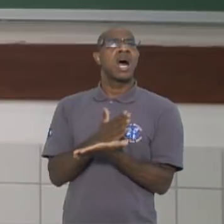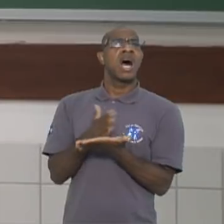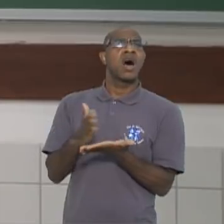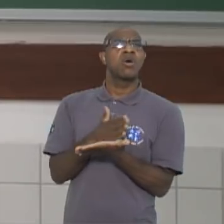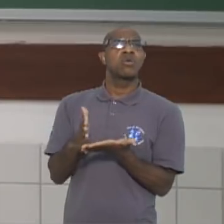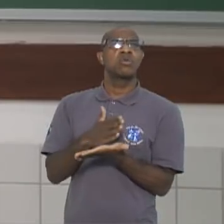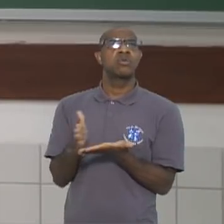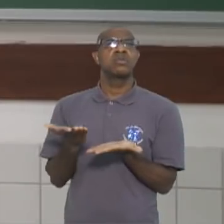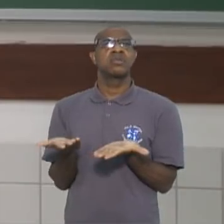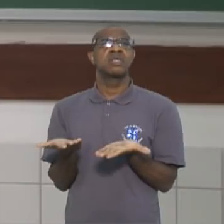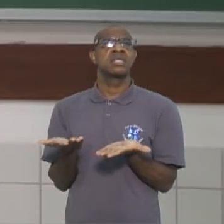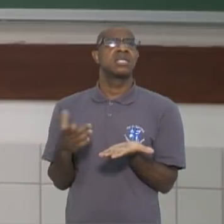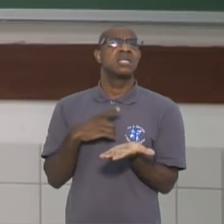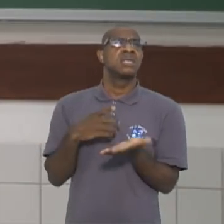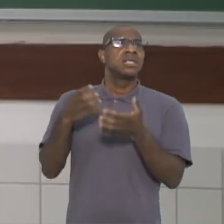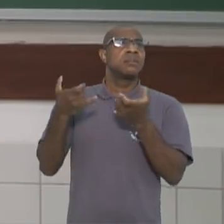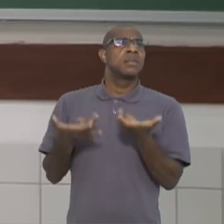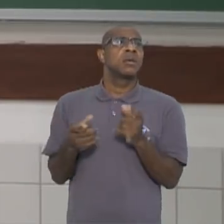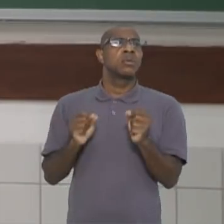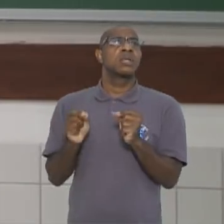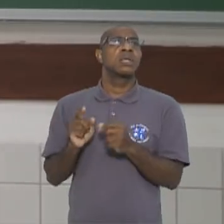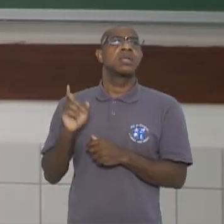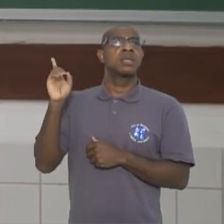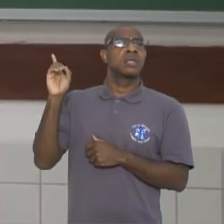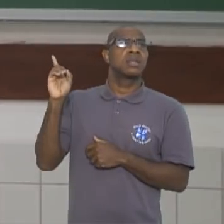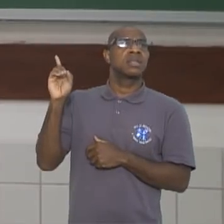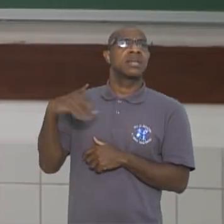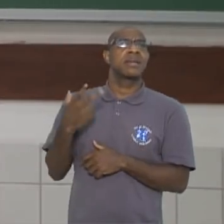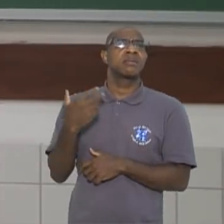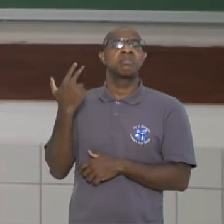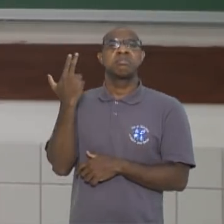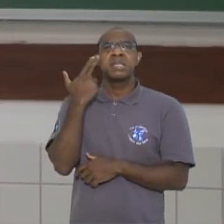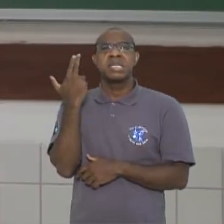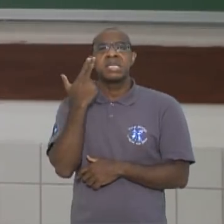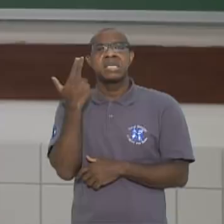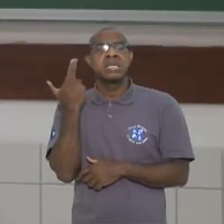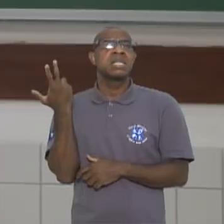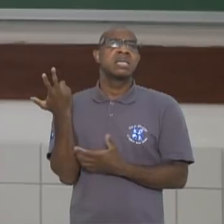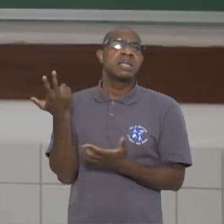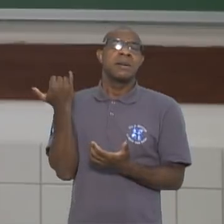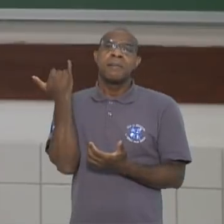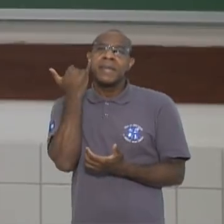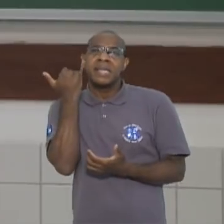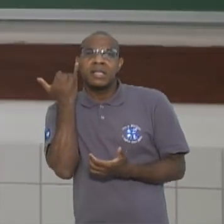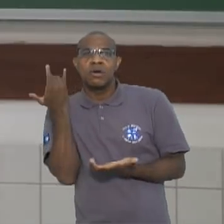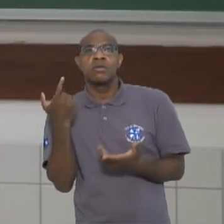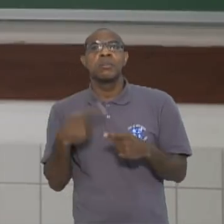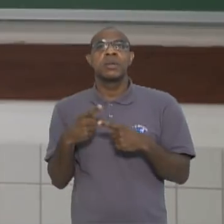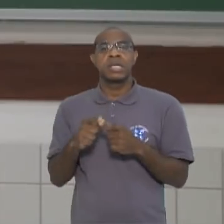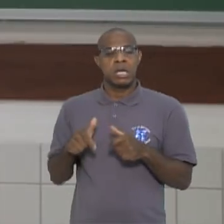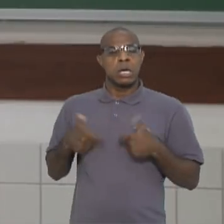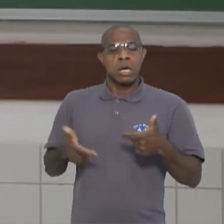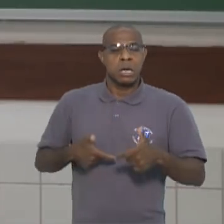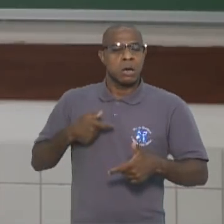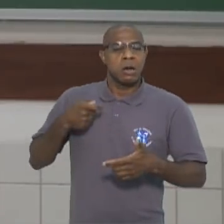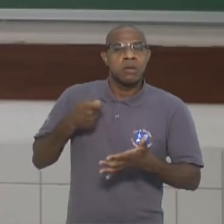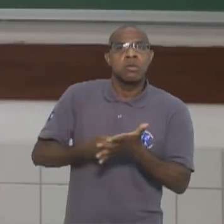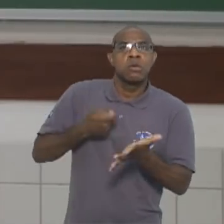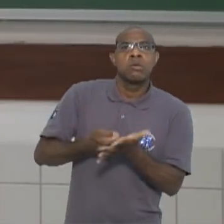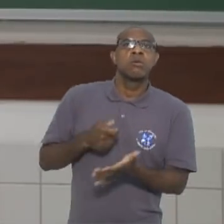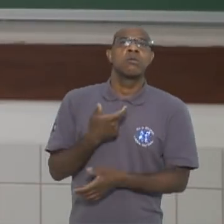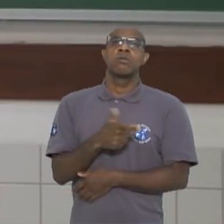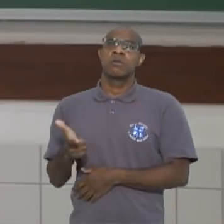que a gente encontra que dizem que os merovingios eram preguiçosos, os reis merovingios, porque eles não lutavam. Então a característica de